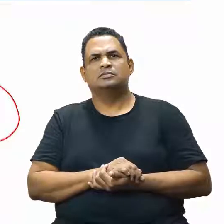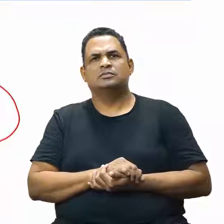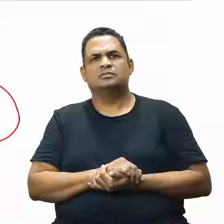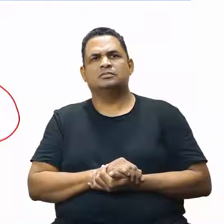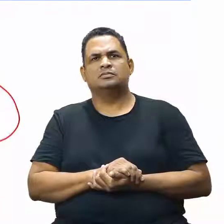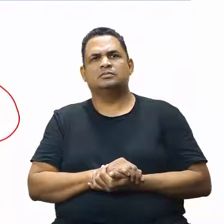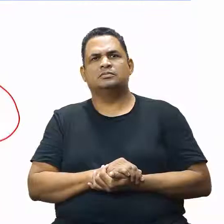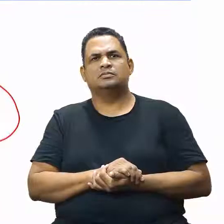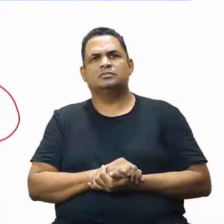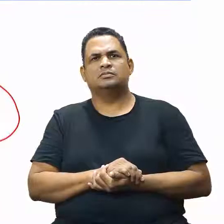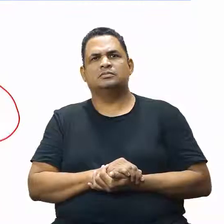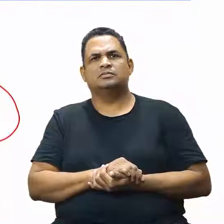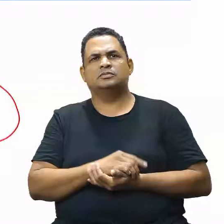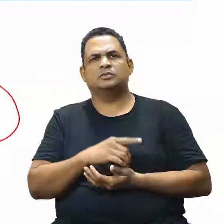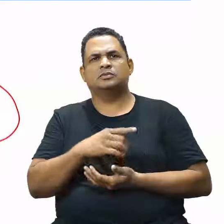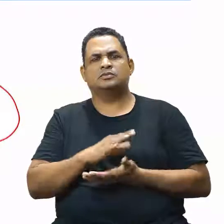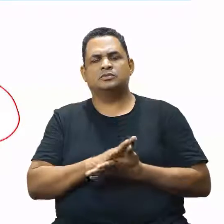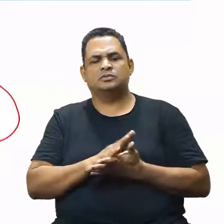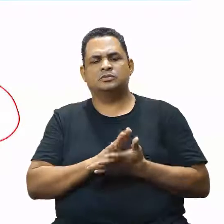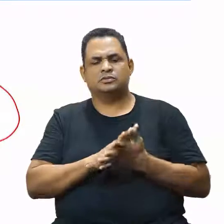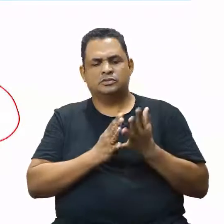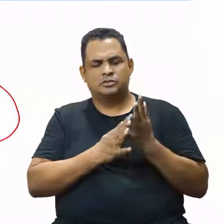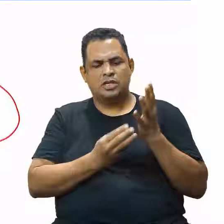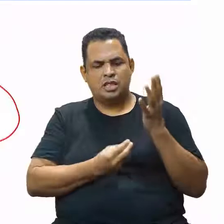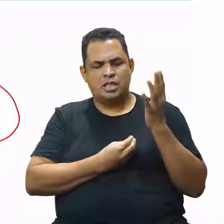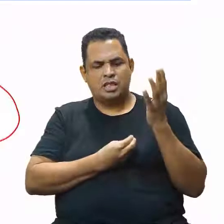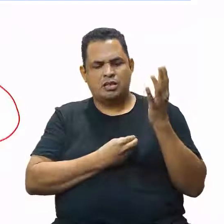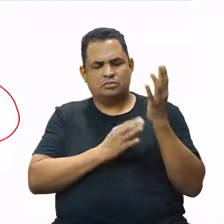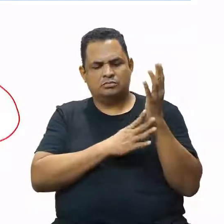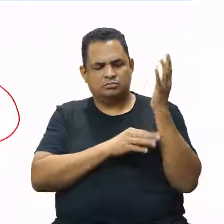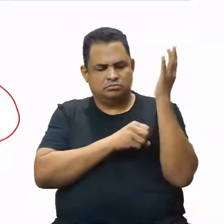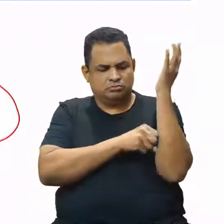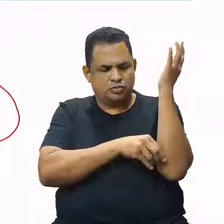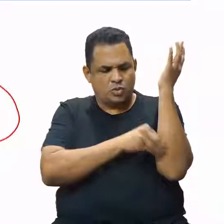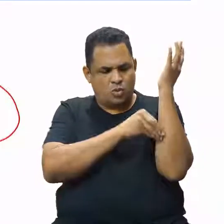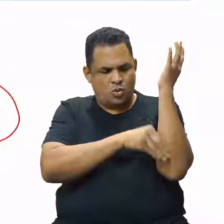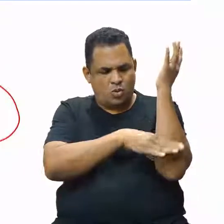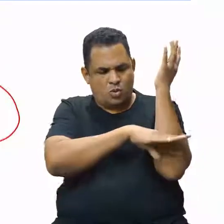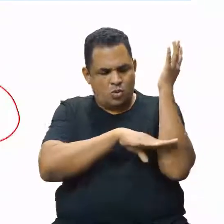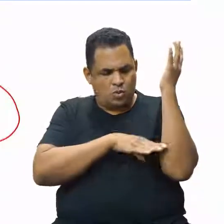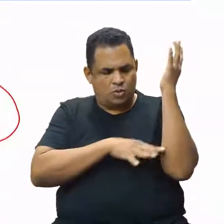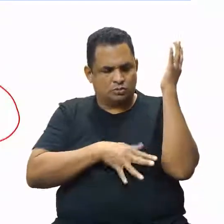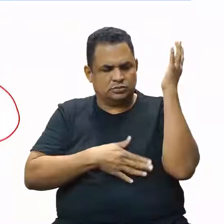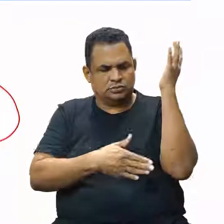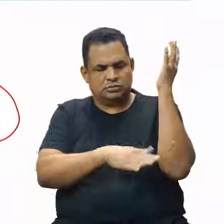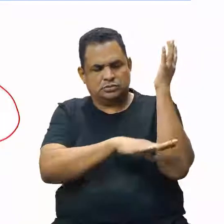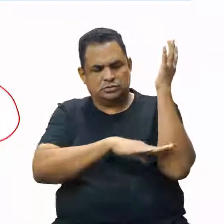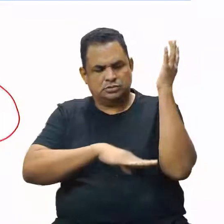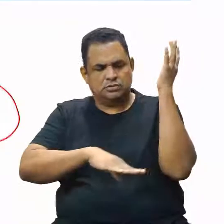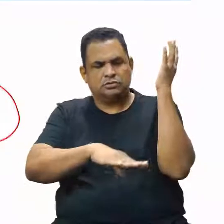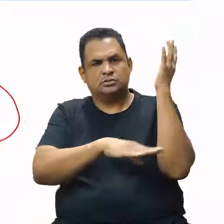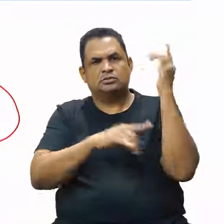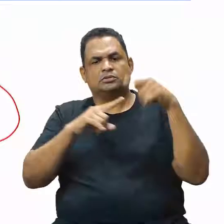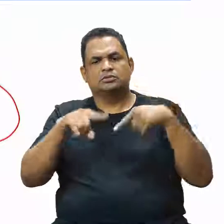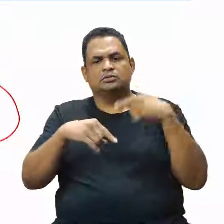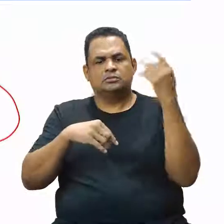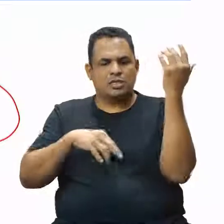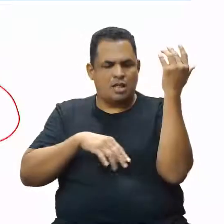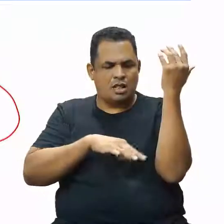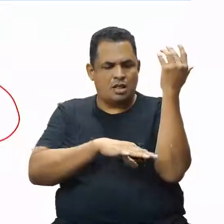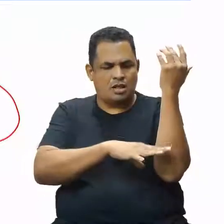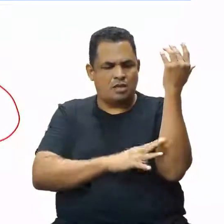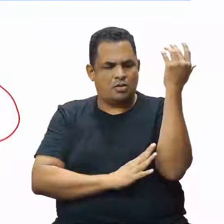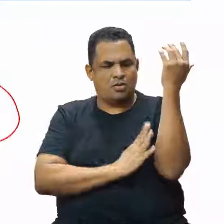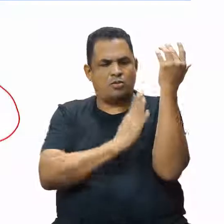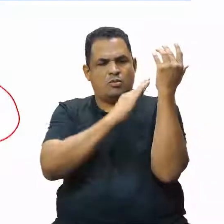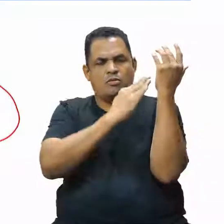Os cupins que vivem no interior do tronco, os cupins que constroem seus ninhos no troncos, que depois andam pelas galerias, e